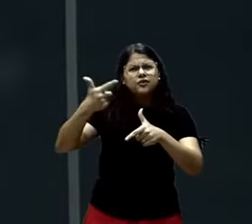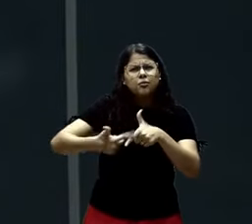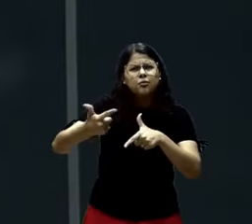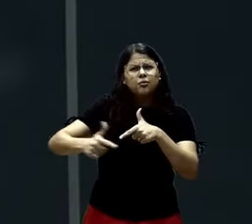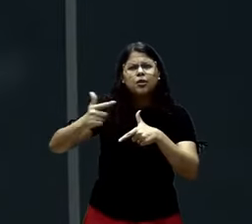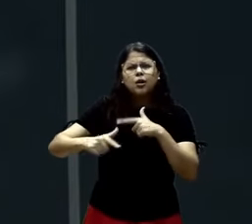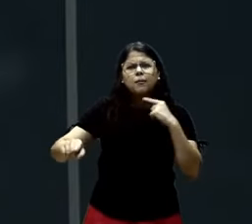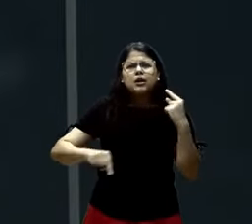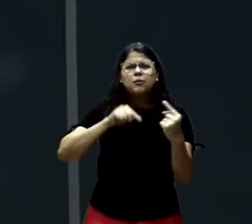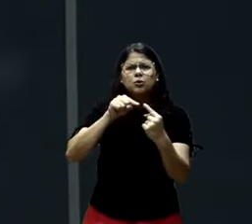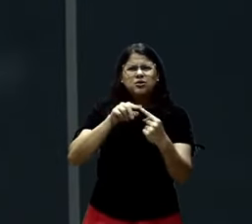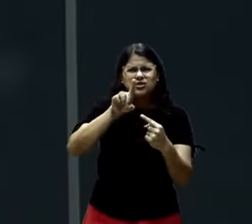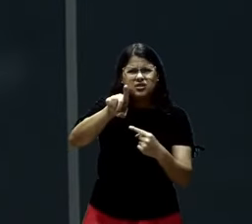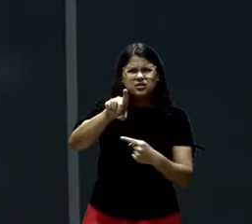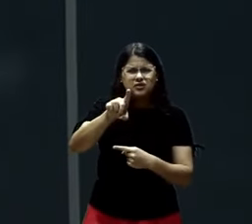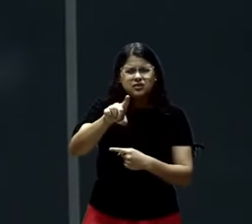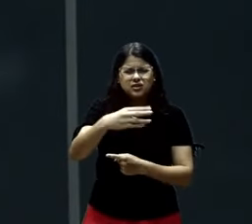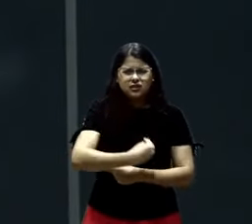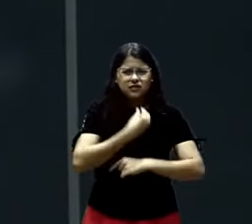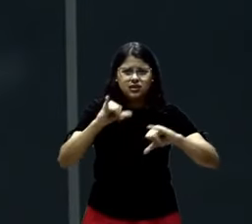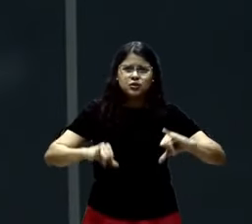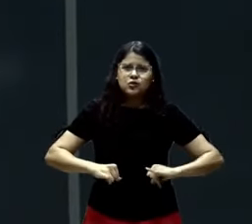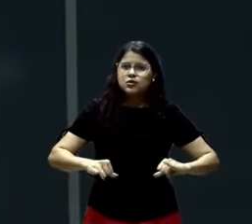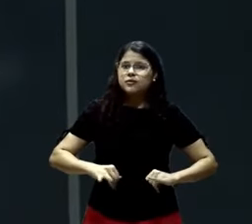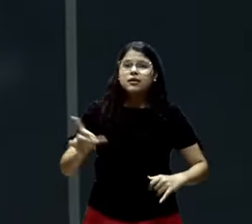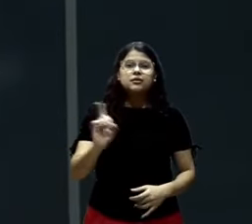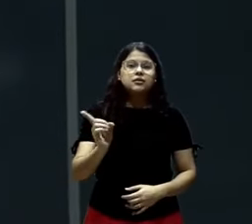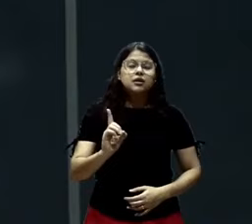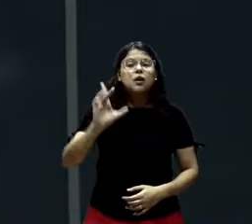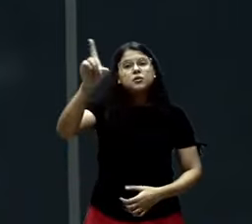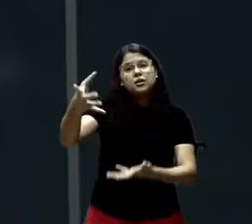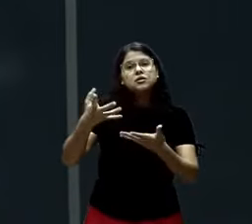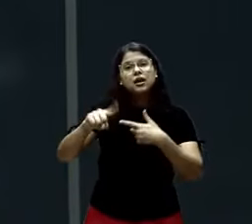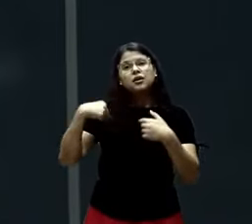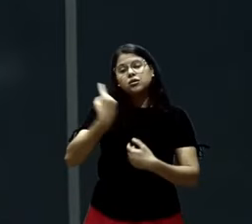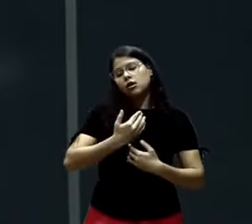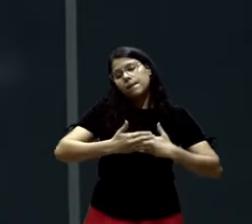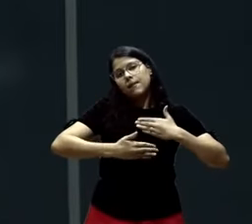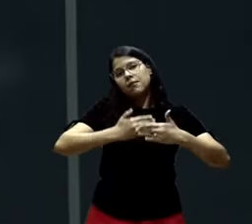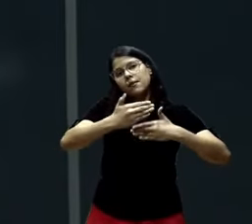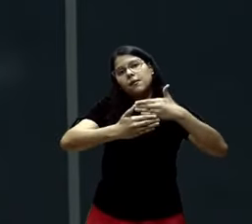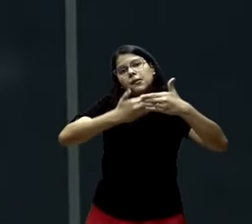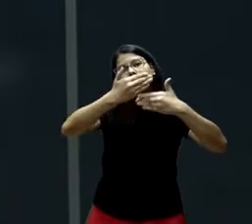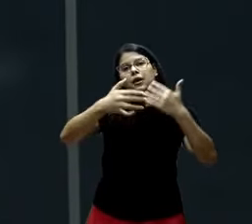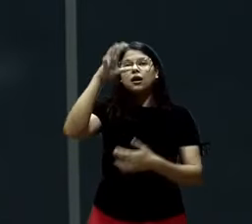para te ensinar. Quer viver a vontade de Deus? Você vai passar por esse processo.